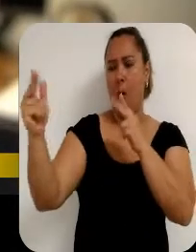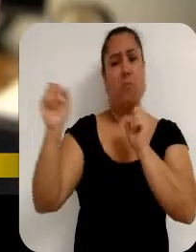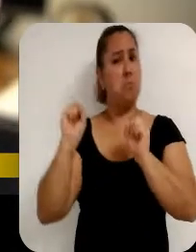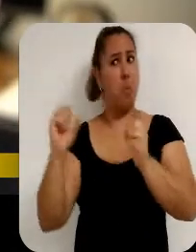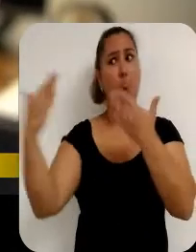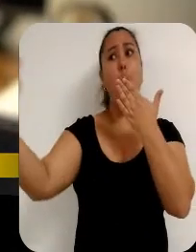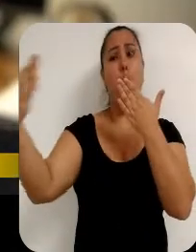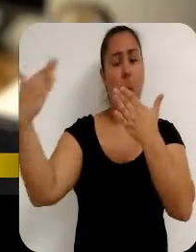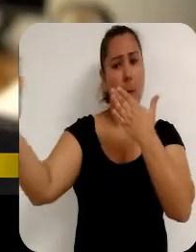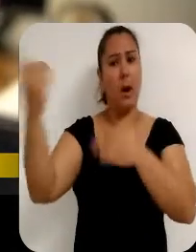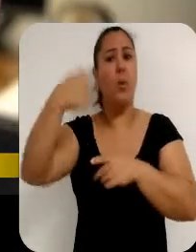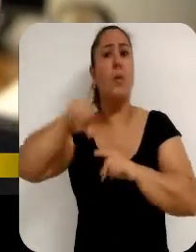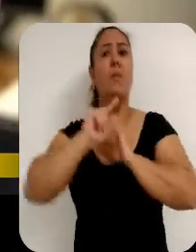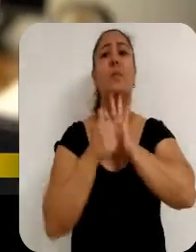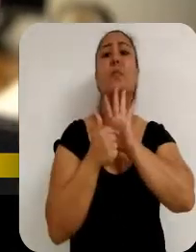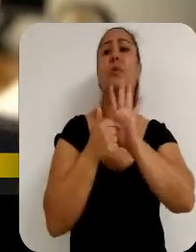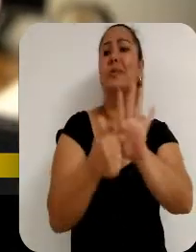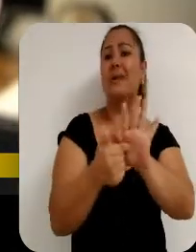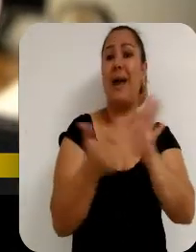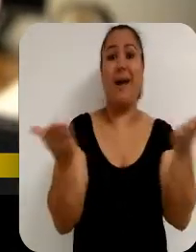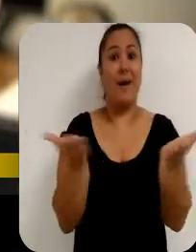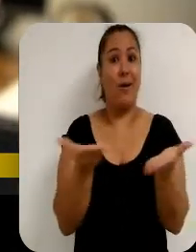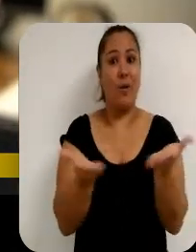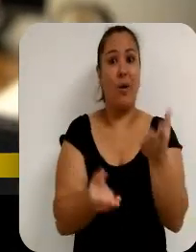o cenário do que pode acontecer no